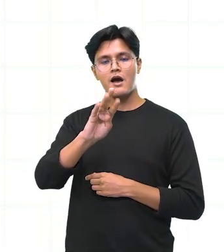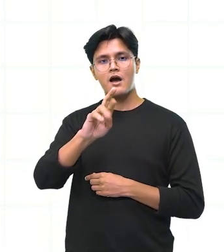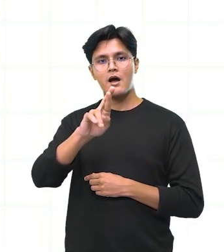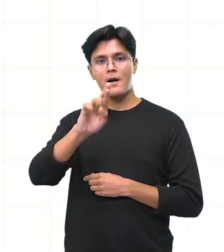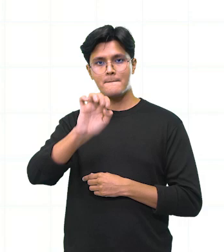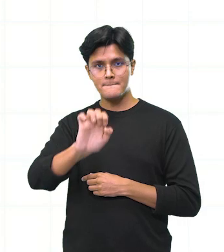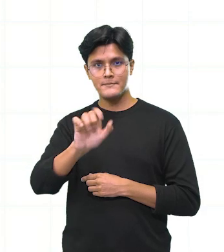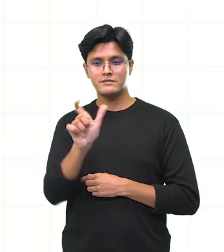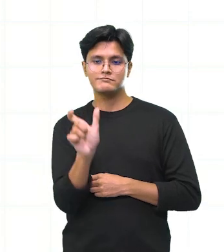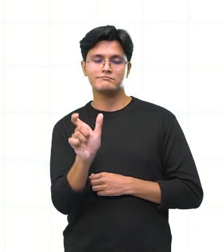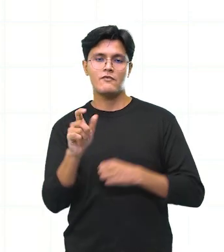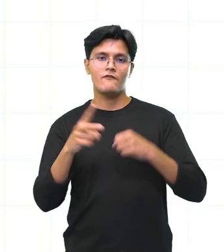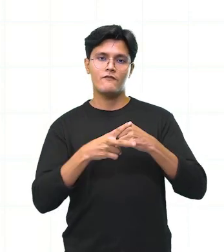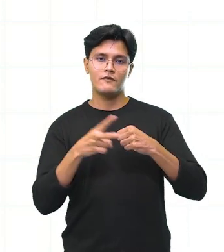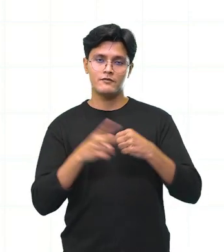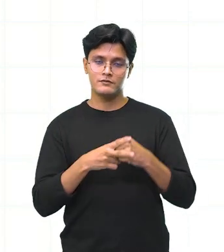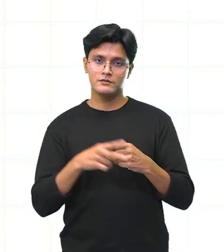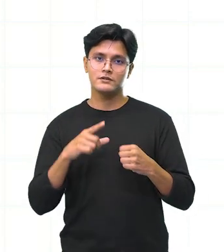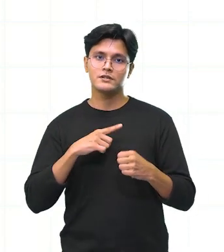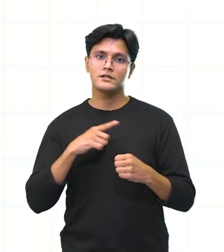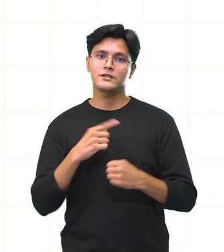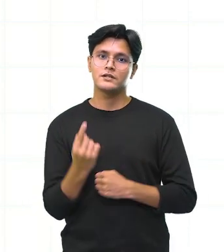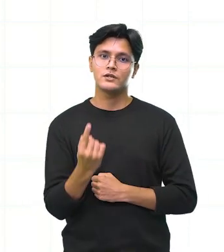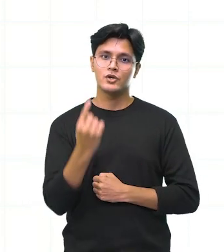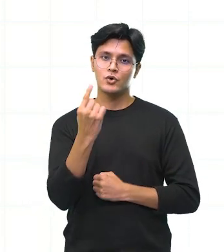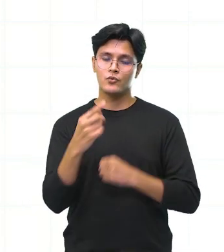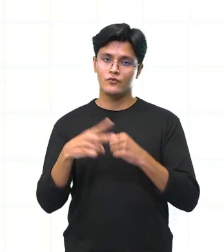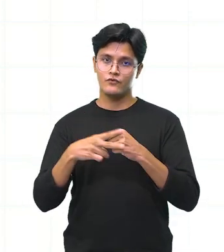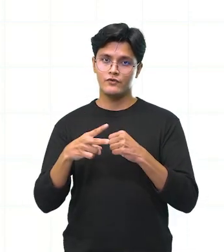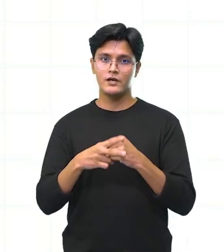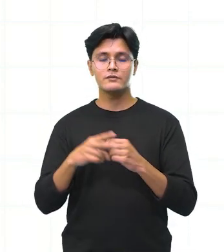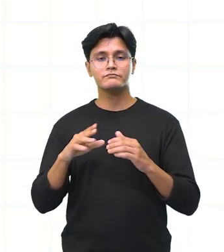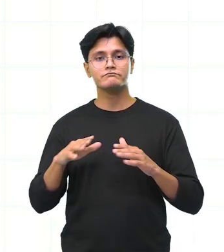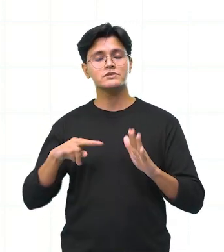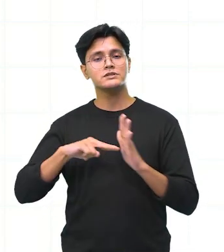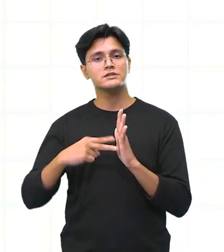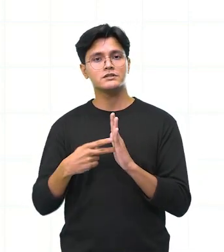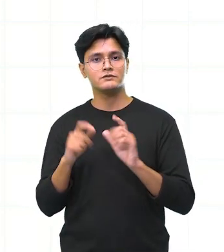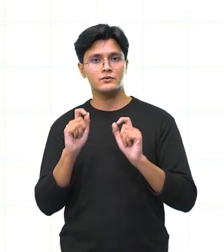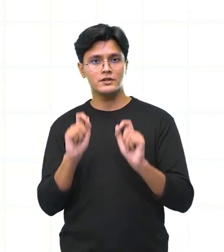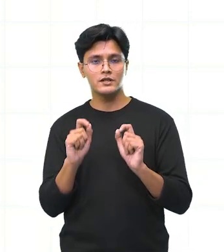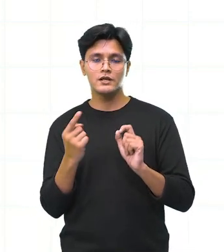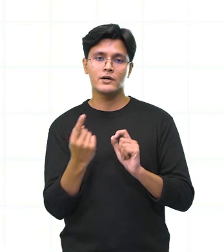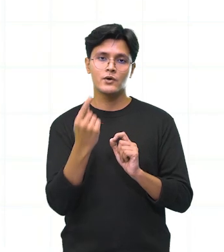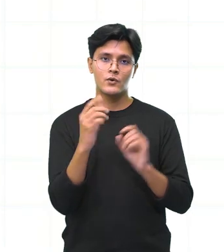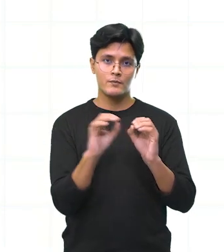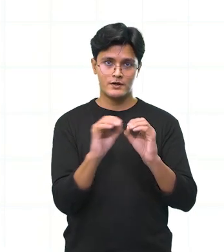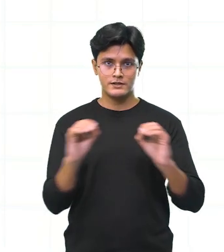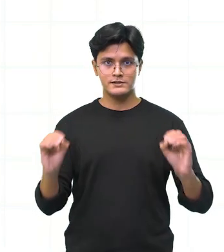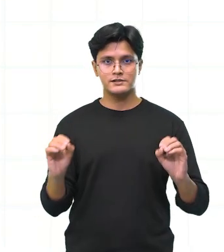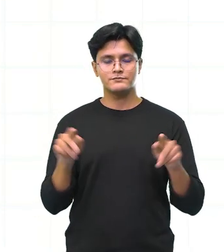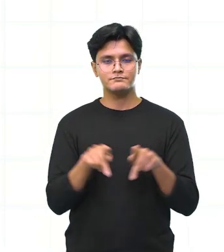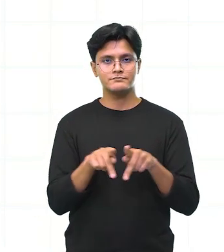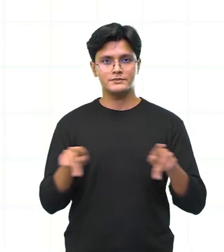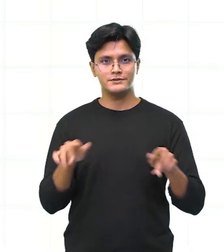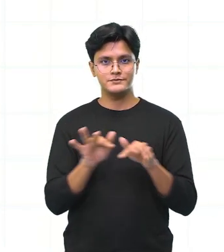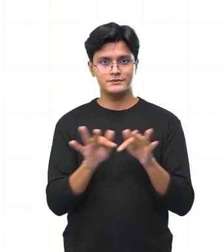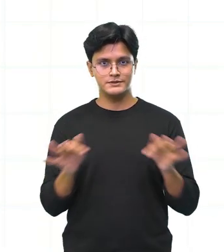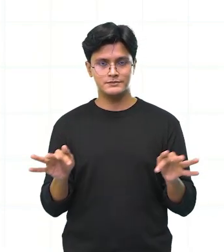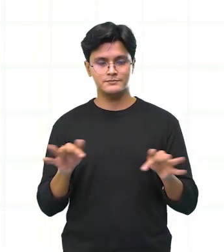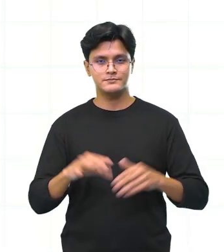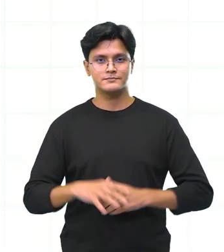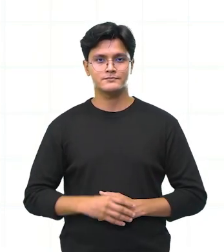E aí, se eu tenho somente um verbo, eu só vou ter uma oração, período simples.